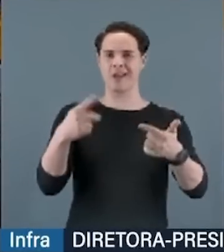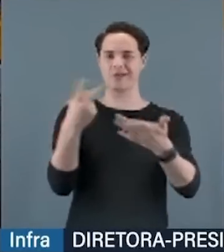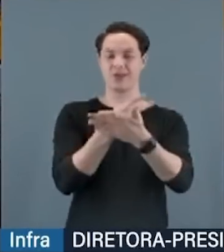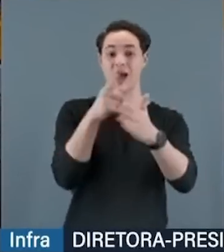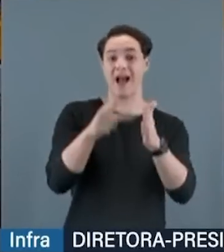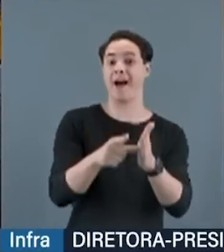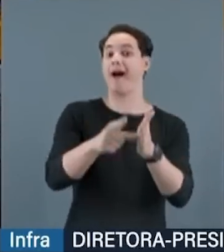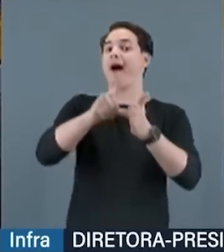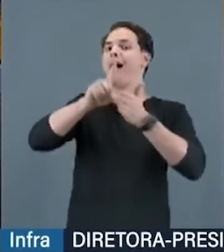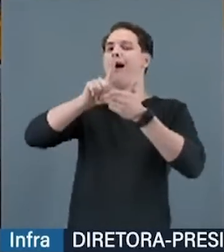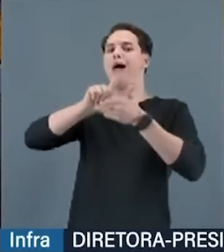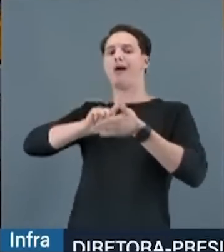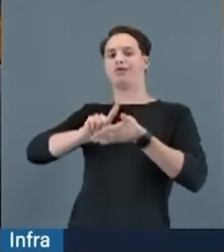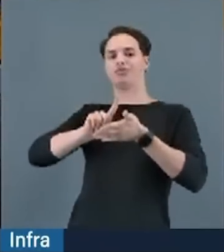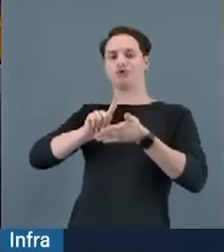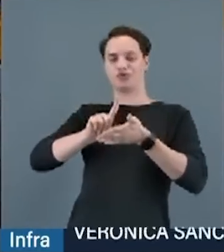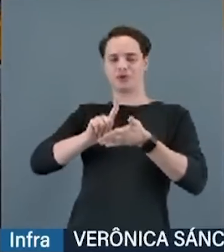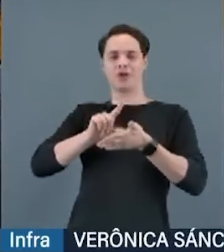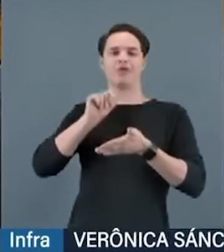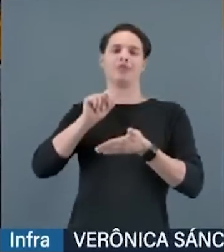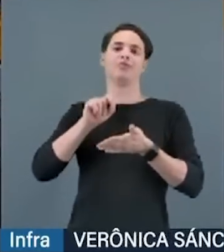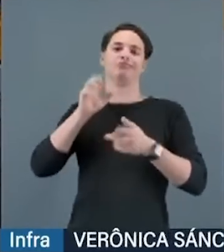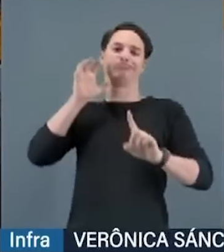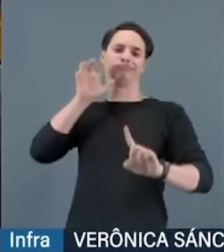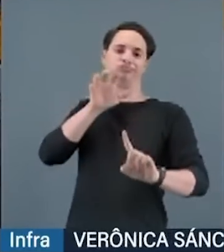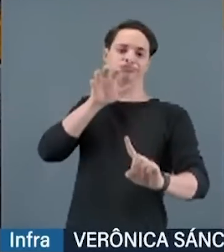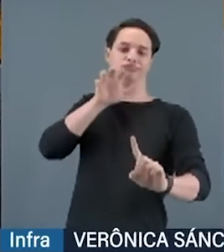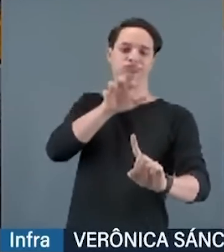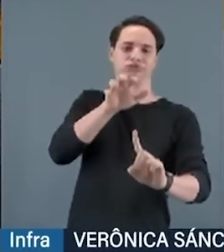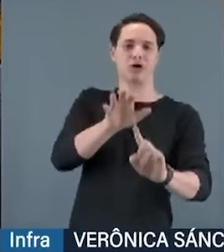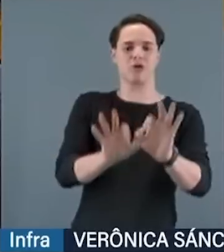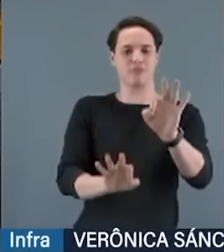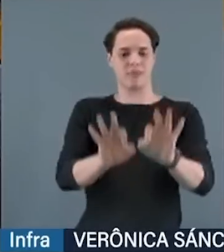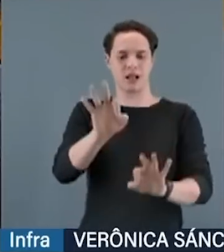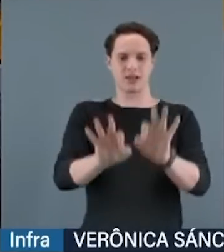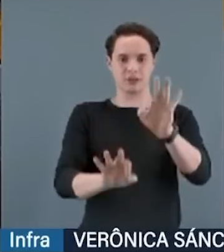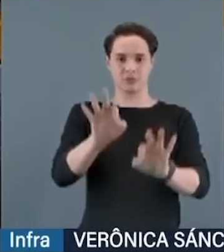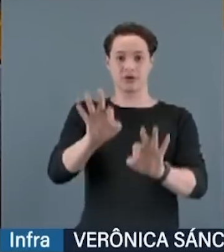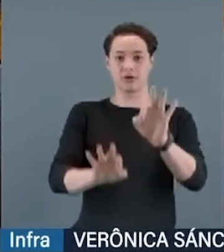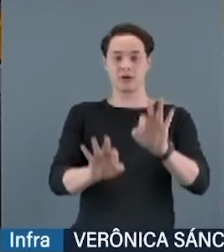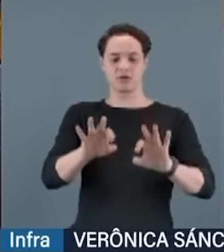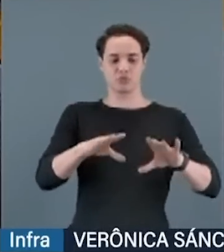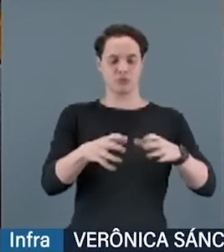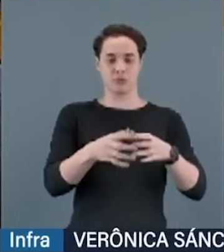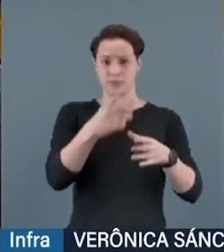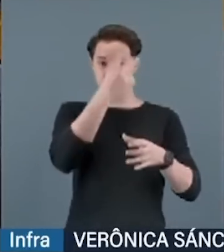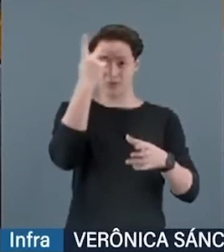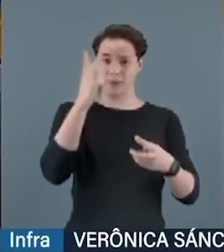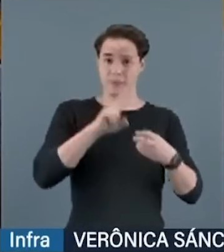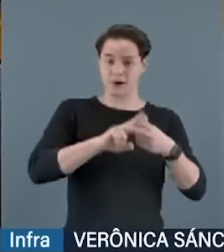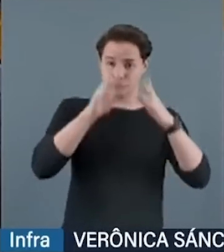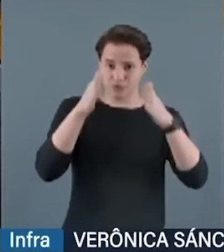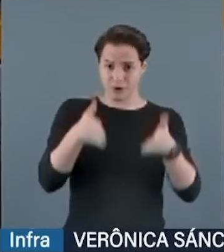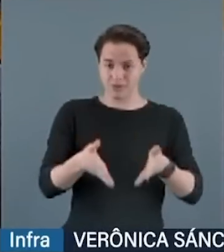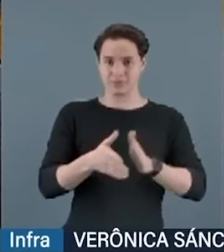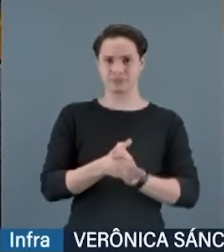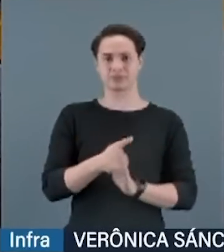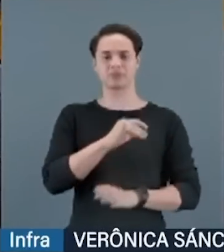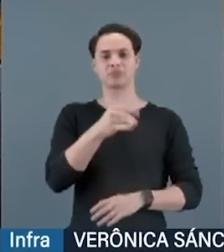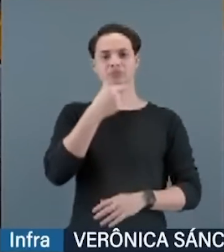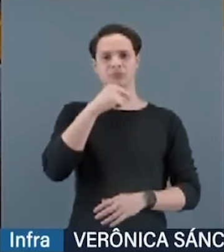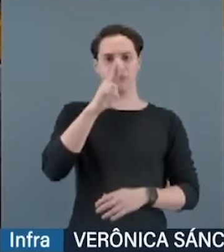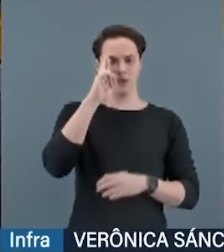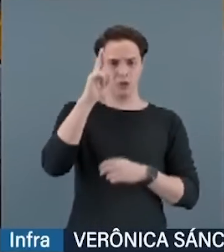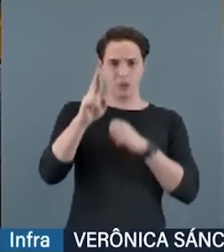8 é que provocou tudo isso e que foi todo planejado por esse pessoal todo que está preso. Se vossa senhoria